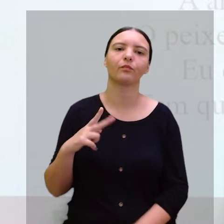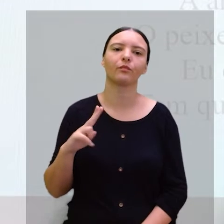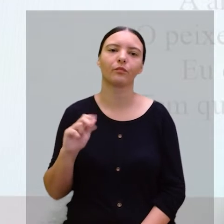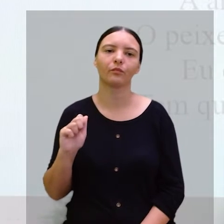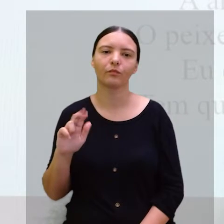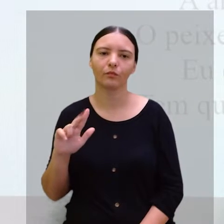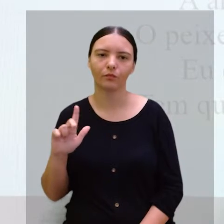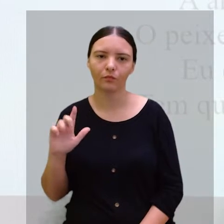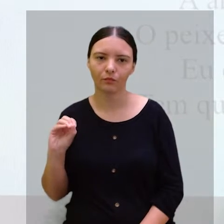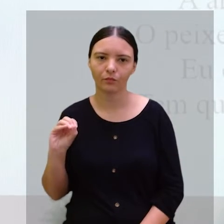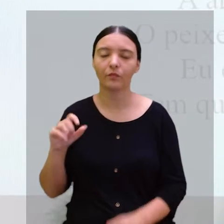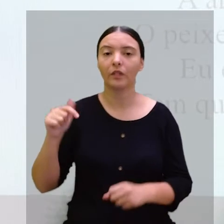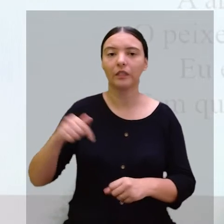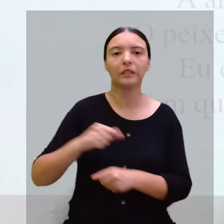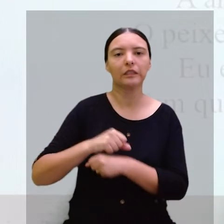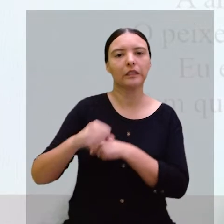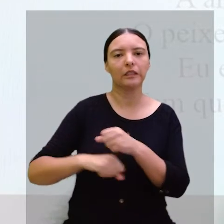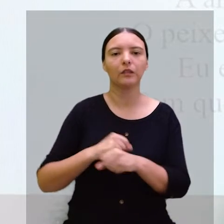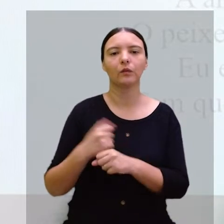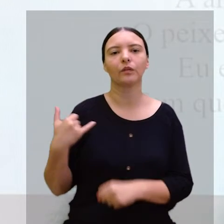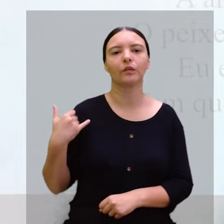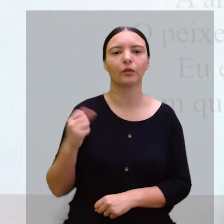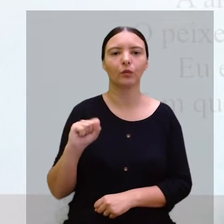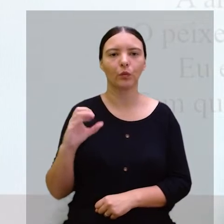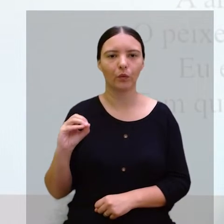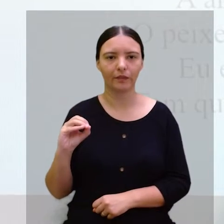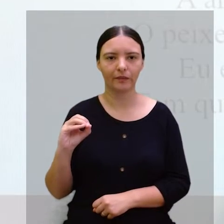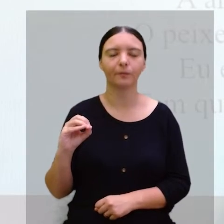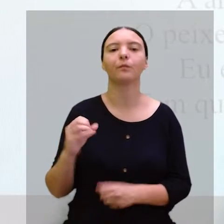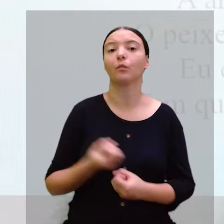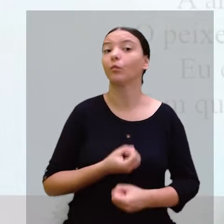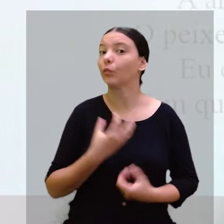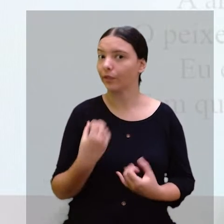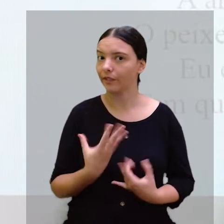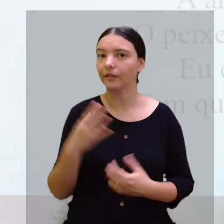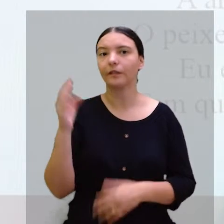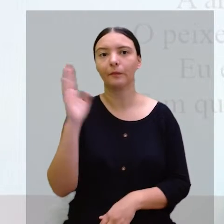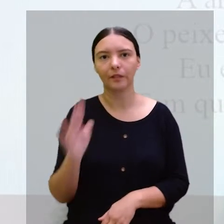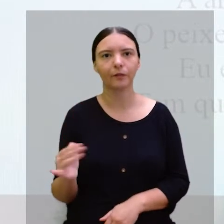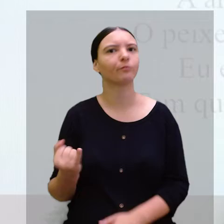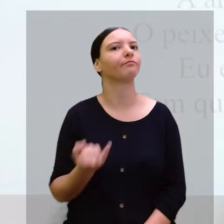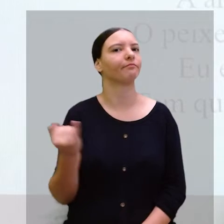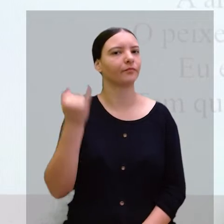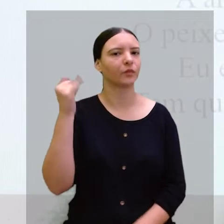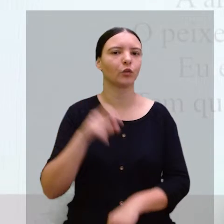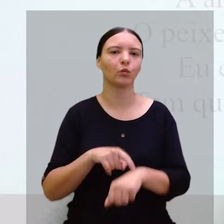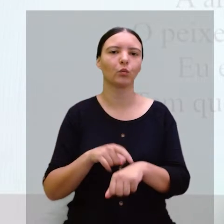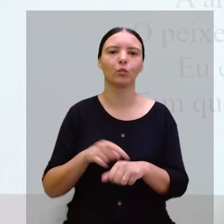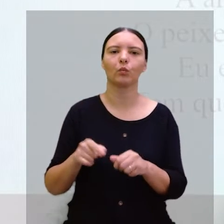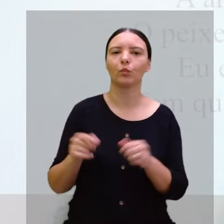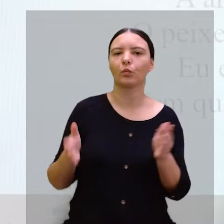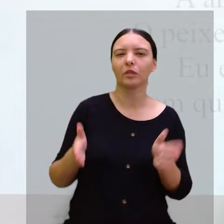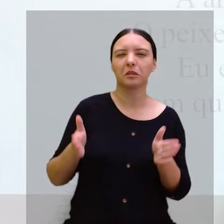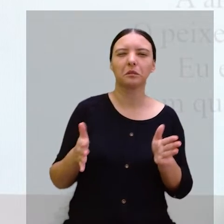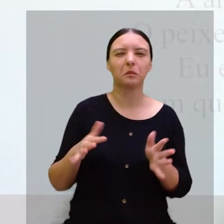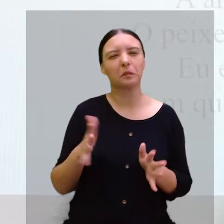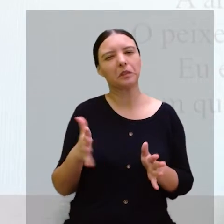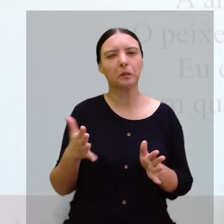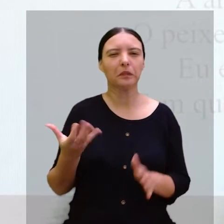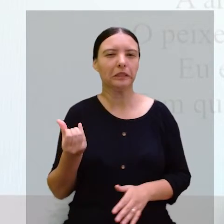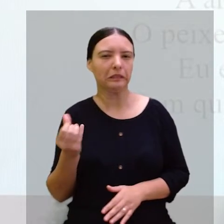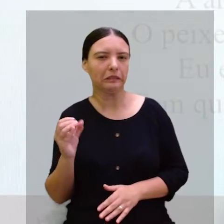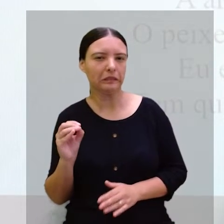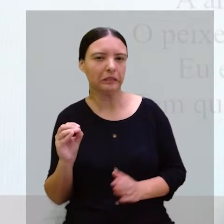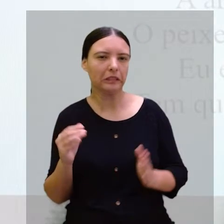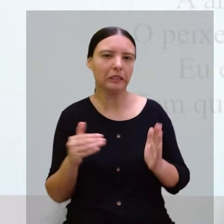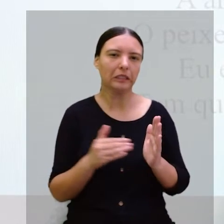o Leminski, esse ano, completa 80 anos. É um poeta importante do Brasil, de um período que vai ali mais ou menos dos anos 60 até